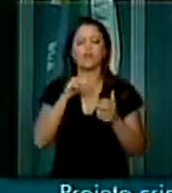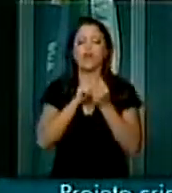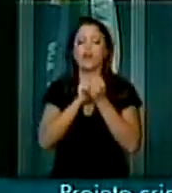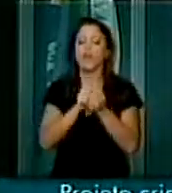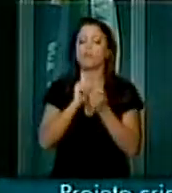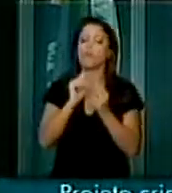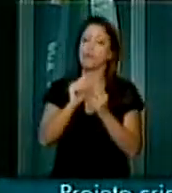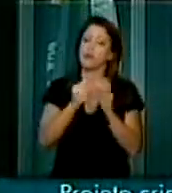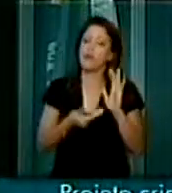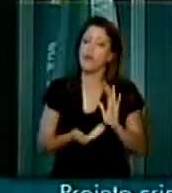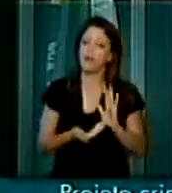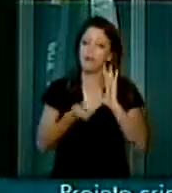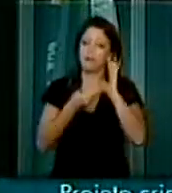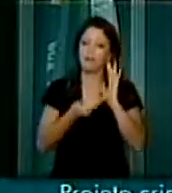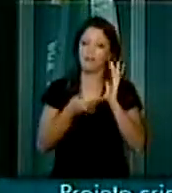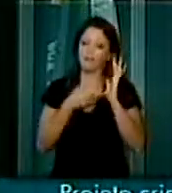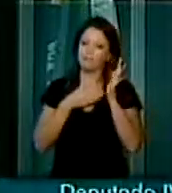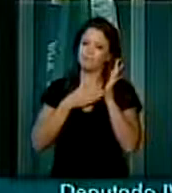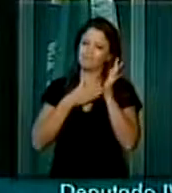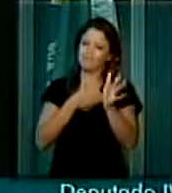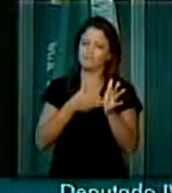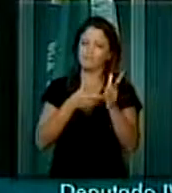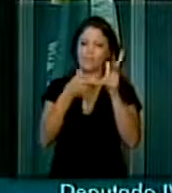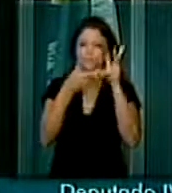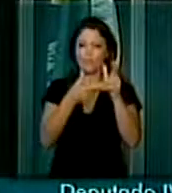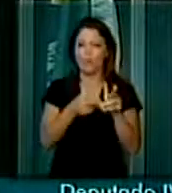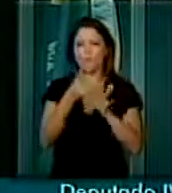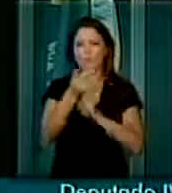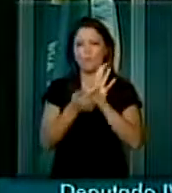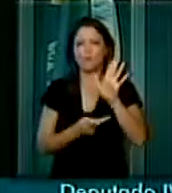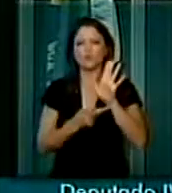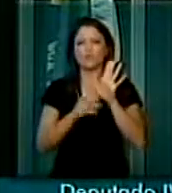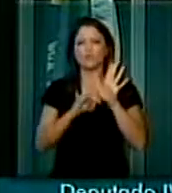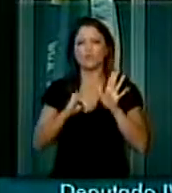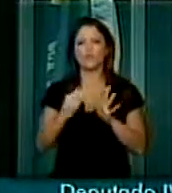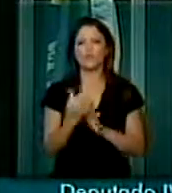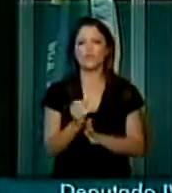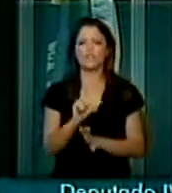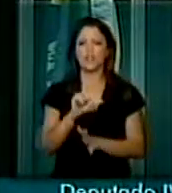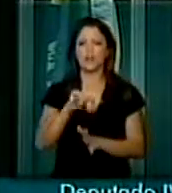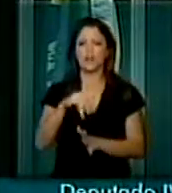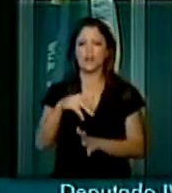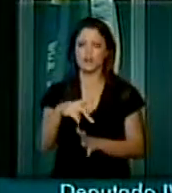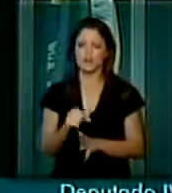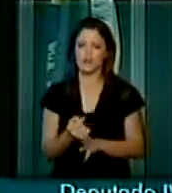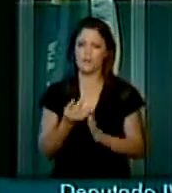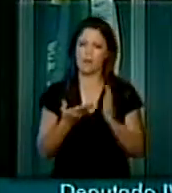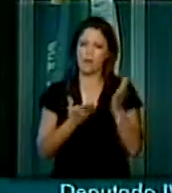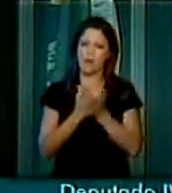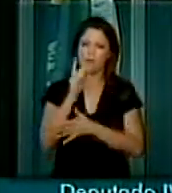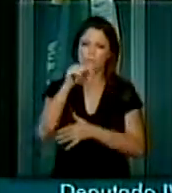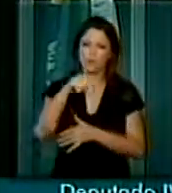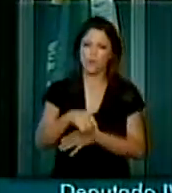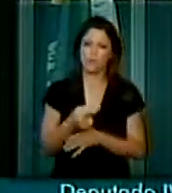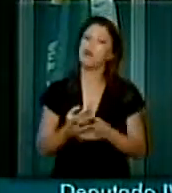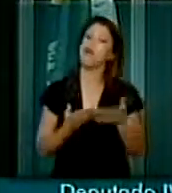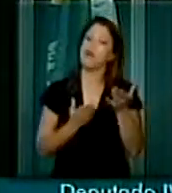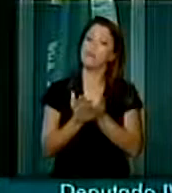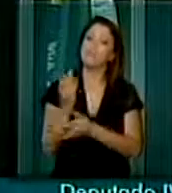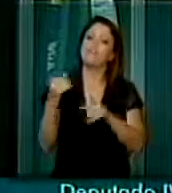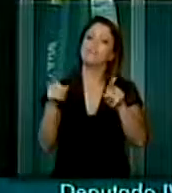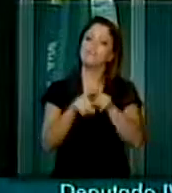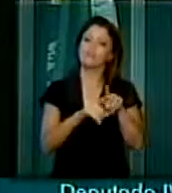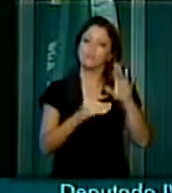a Câmara dos Deputados e o projeto aqui aprovado, que acaba de ser aprovado